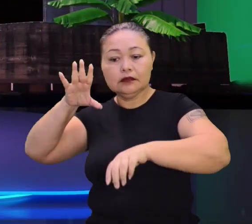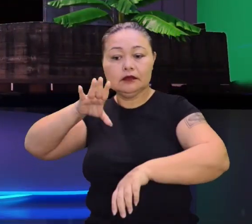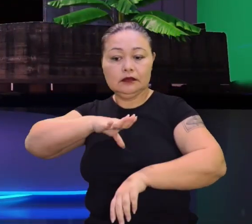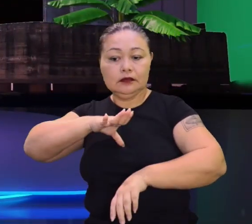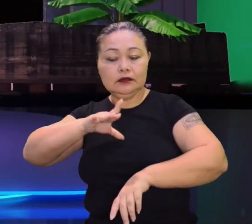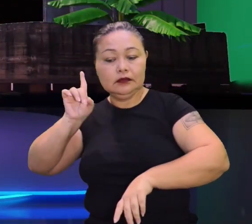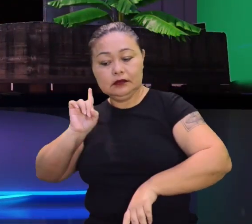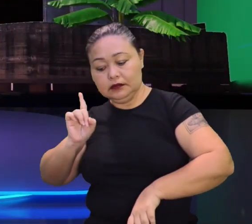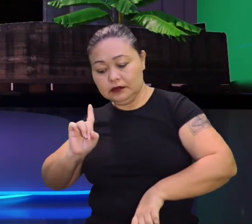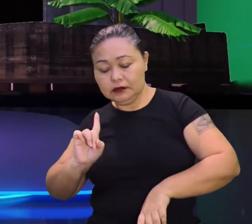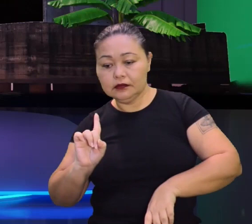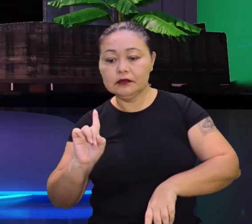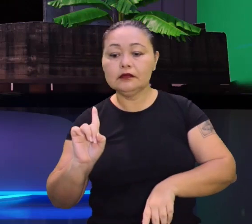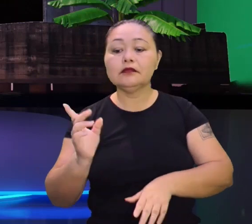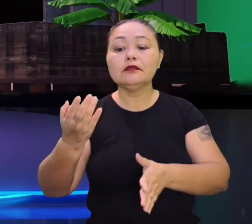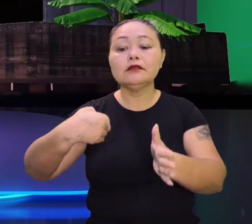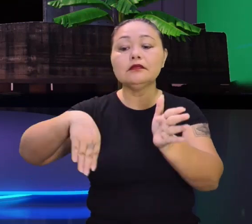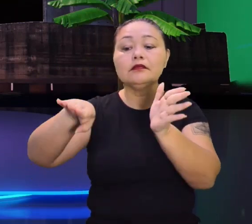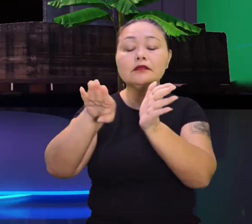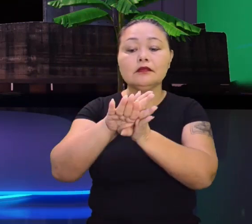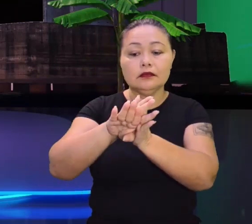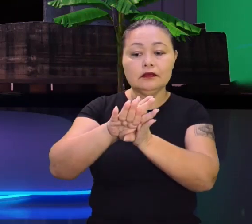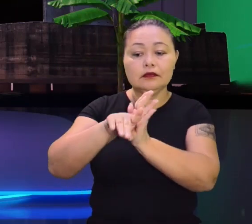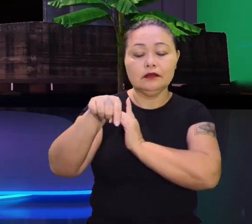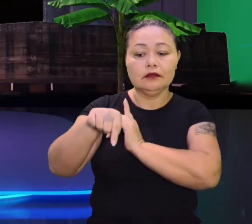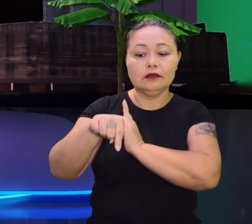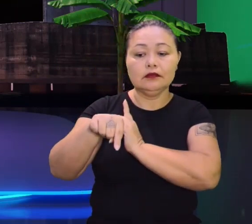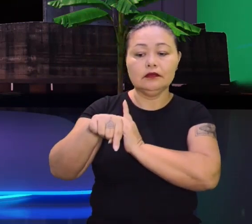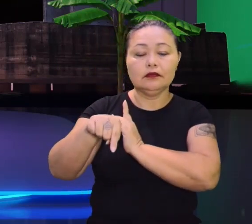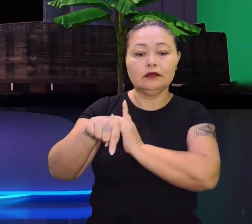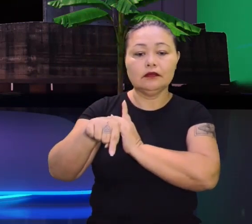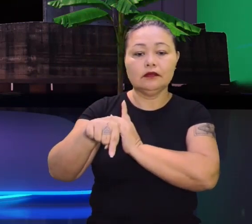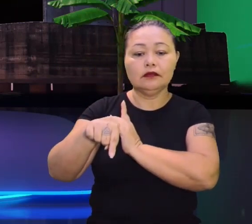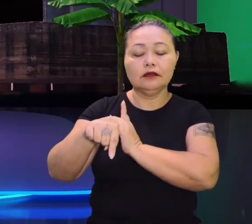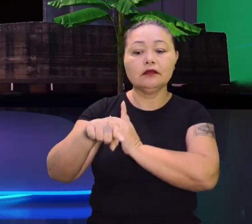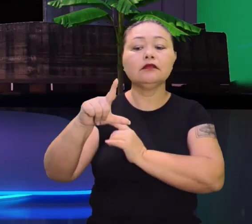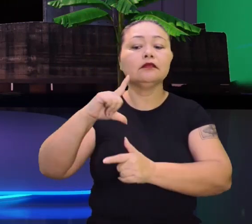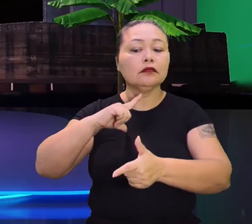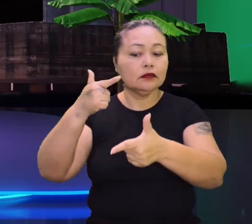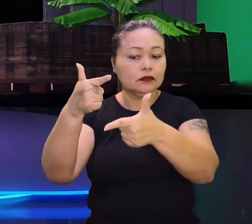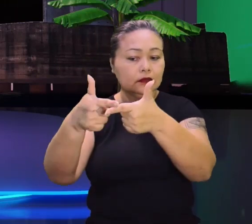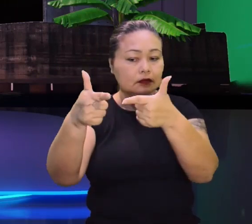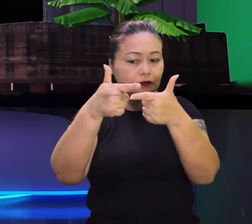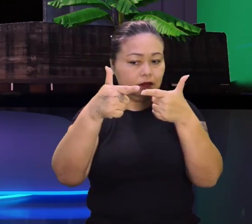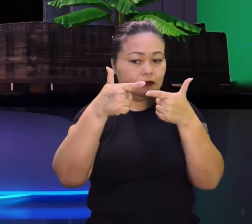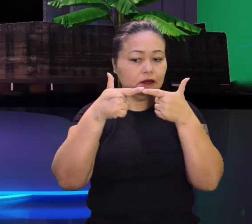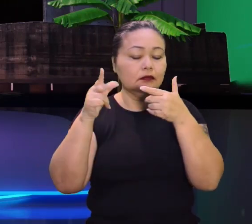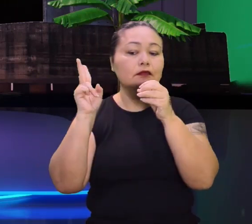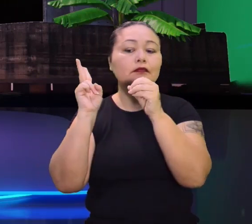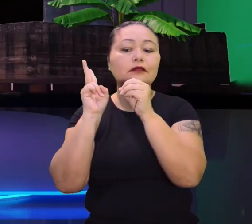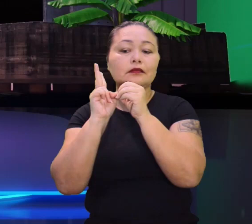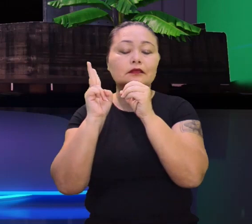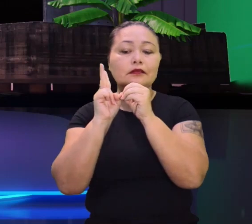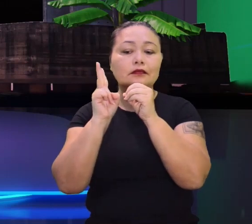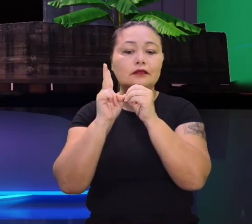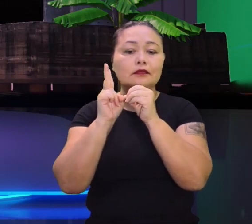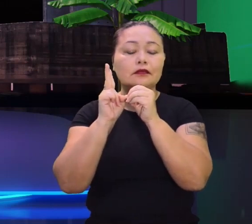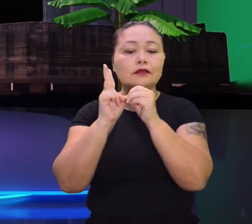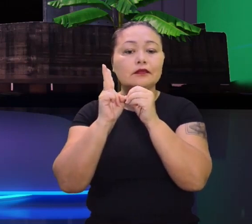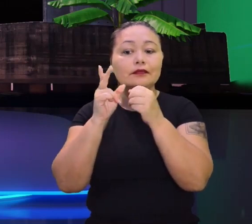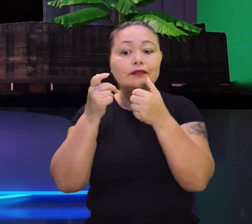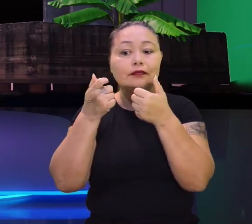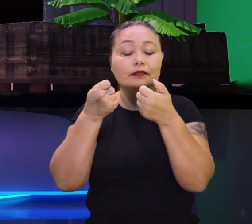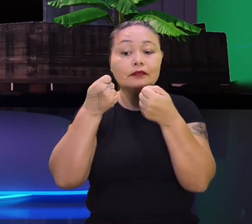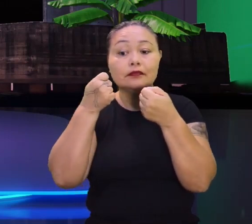aspas, civilizado, o europeu, chegou aqui, sempre teve esse problema com o indígena, de